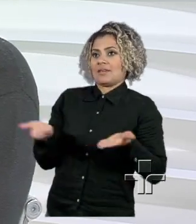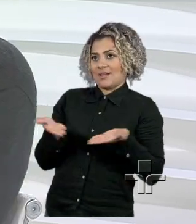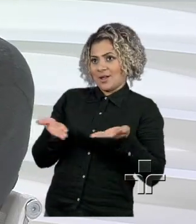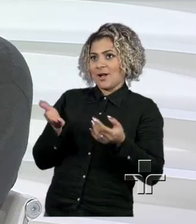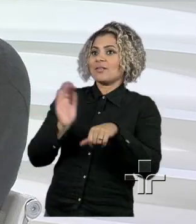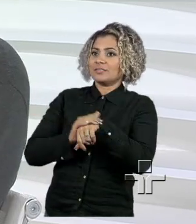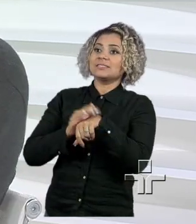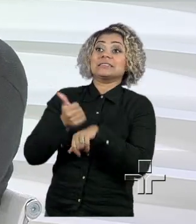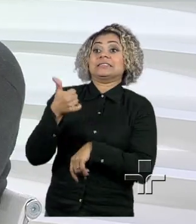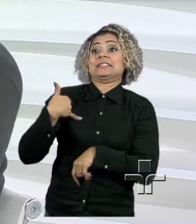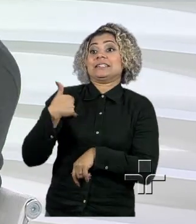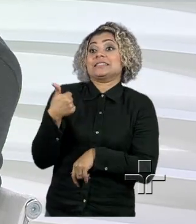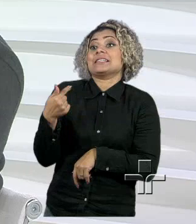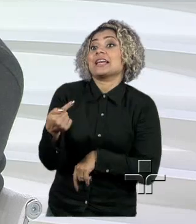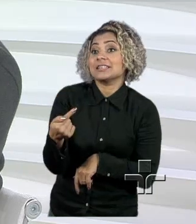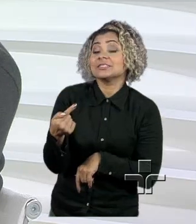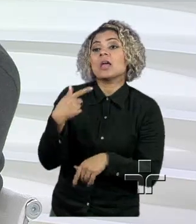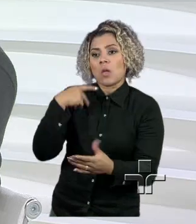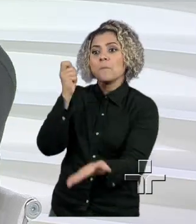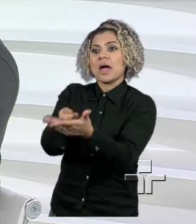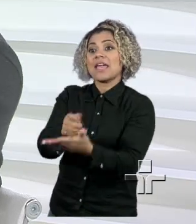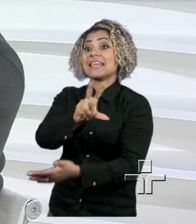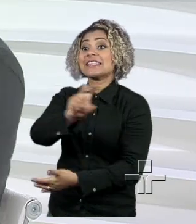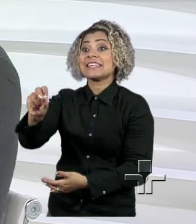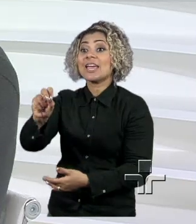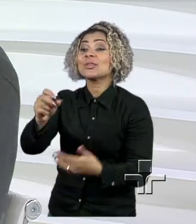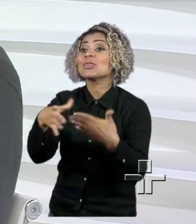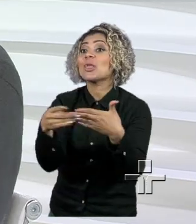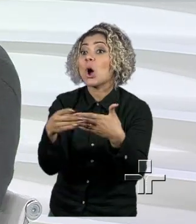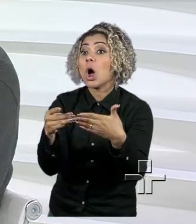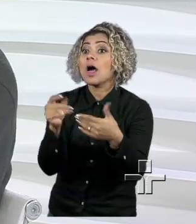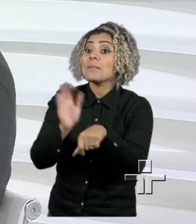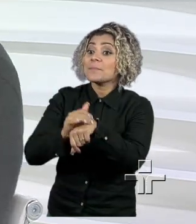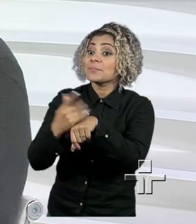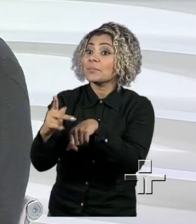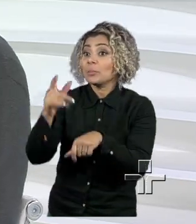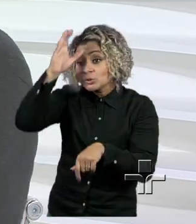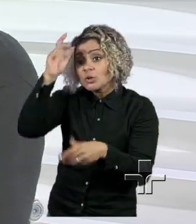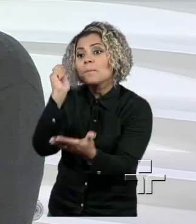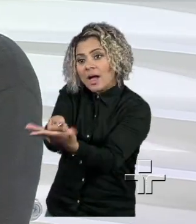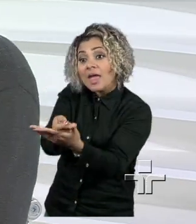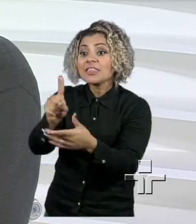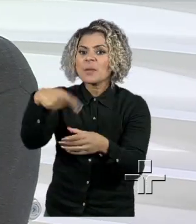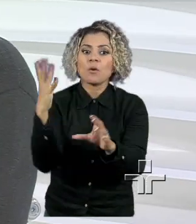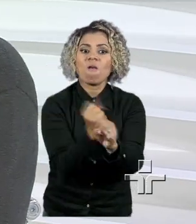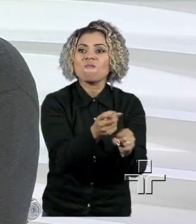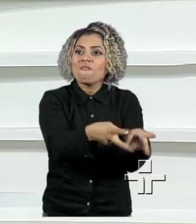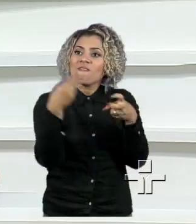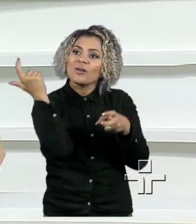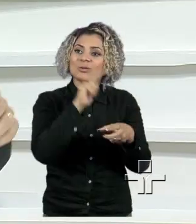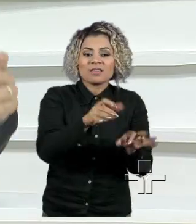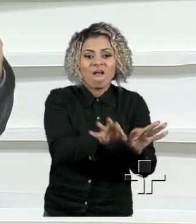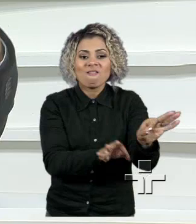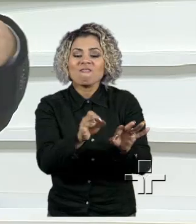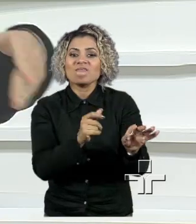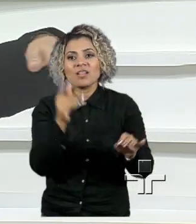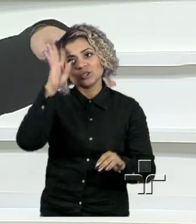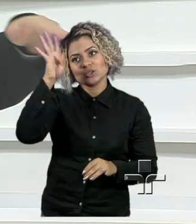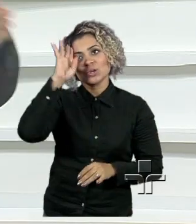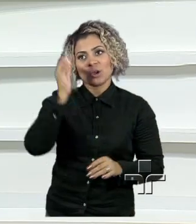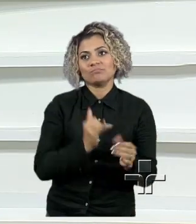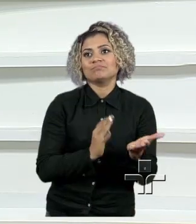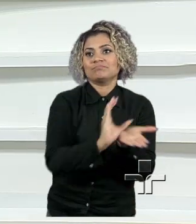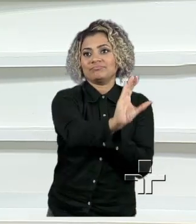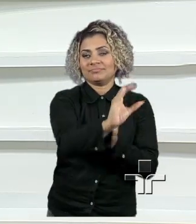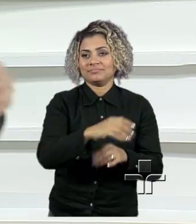Então, 17 anos de idade, paguei o tio os $500, me sobraram outros 500, e foi o capital inicial, então, para esse sonho. Alexandre, a gente vai começar